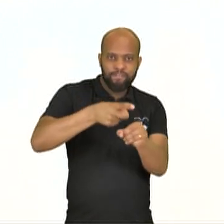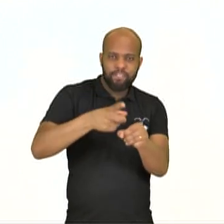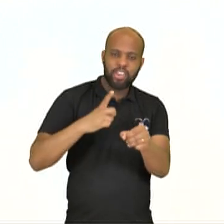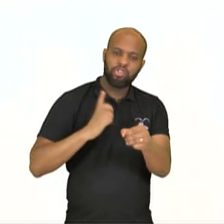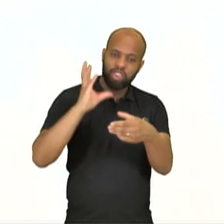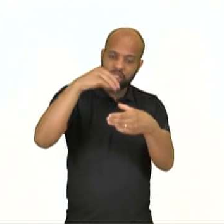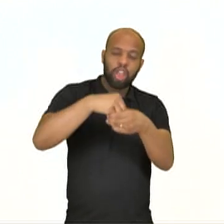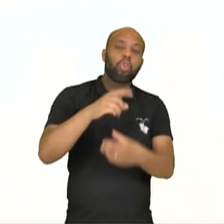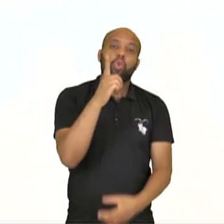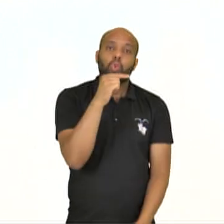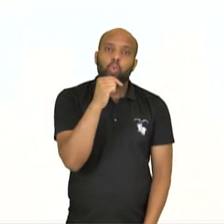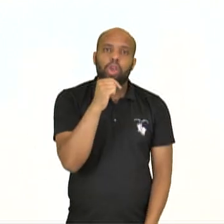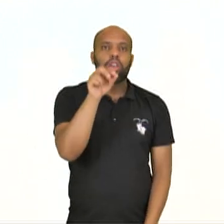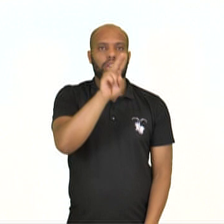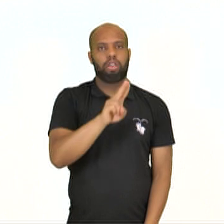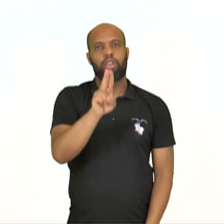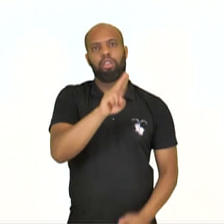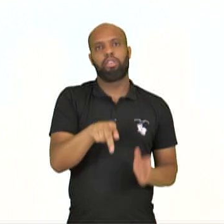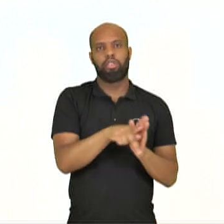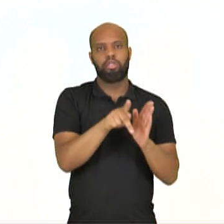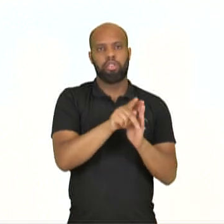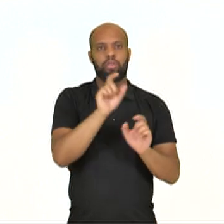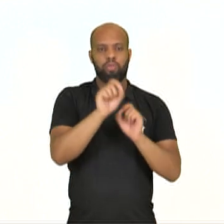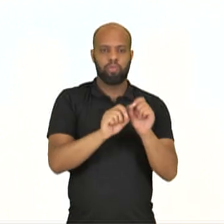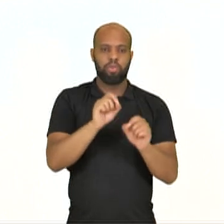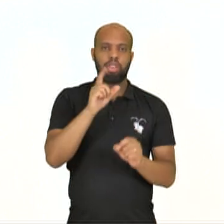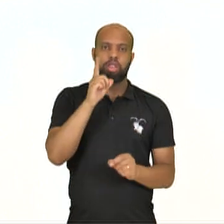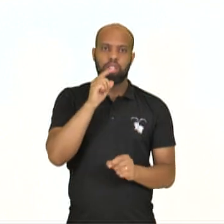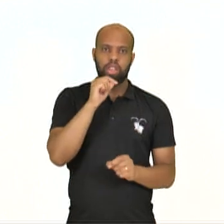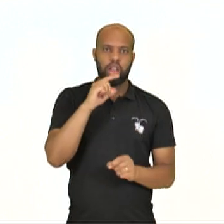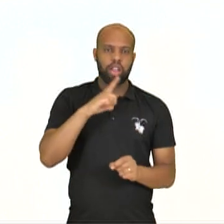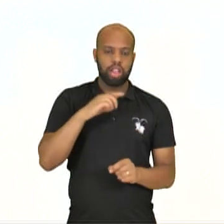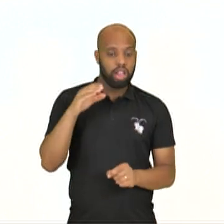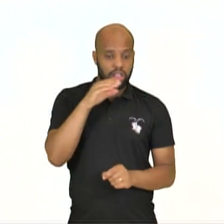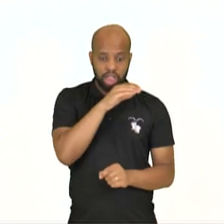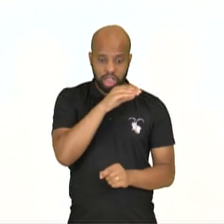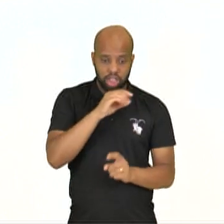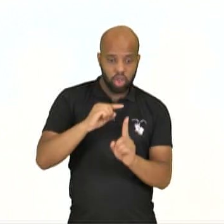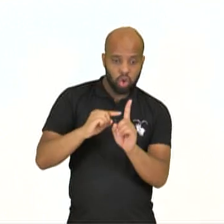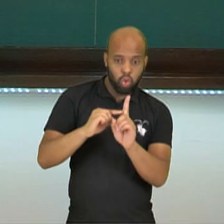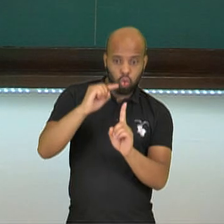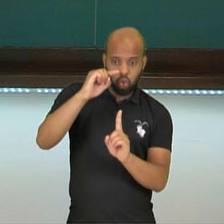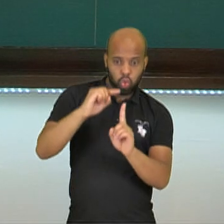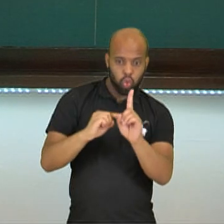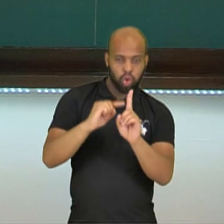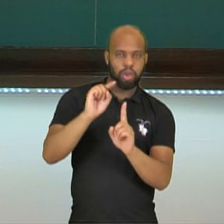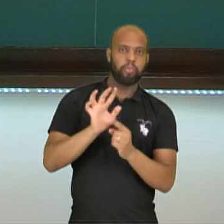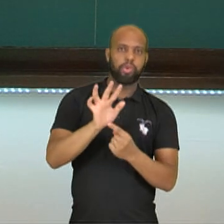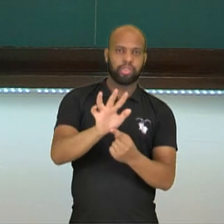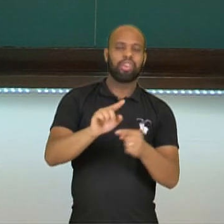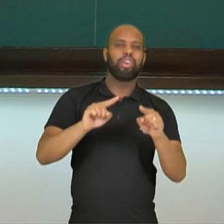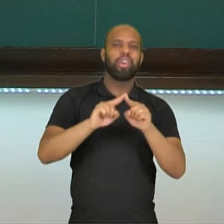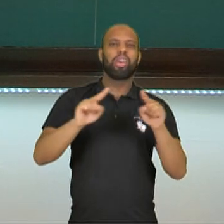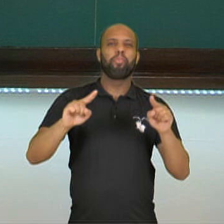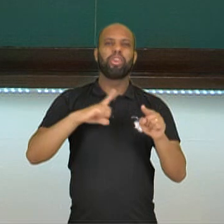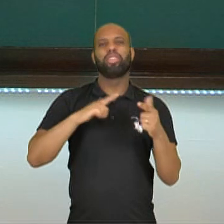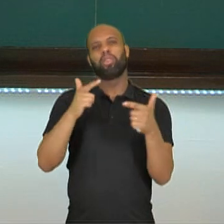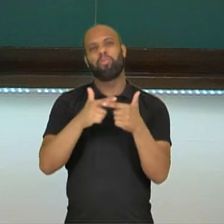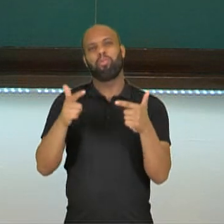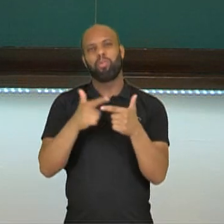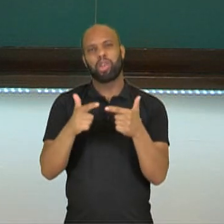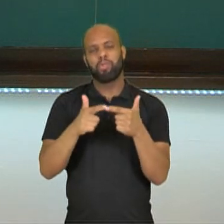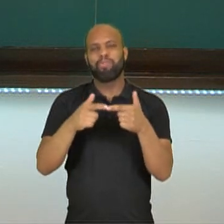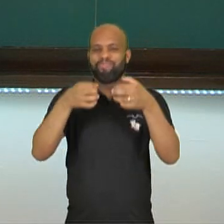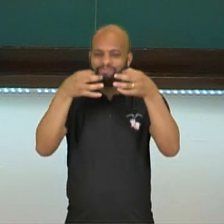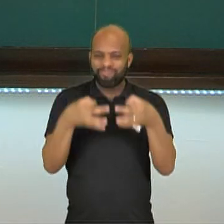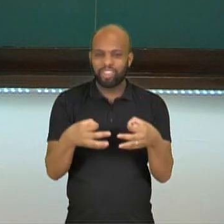vidro colocado dentro d'água e você tinha, a pessoa era media ali a temperatura, só que não era